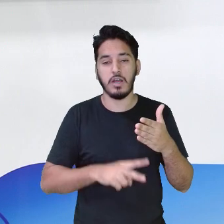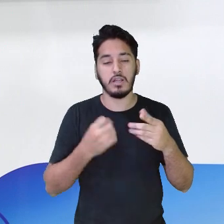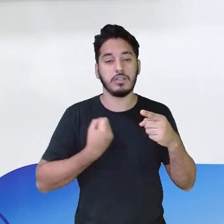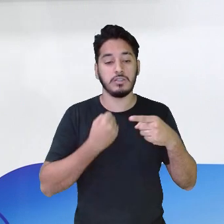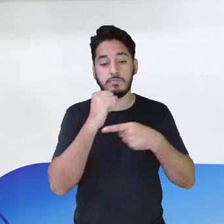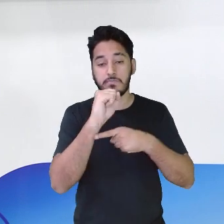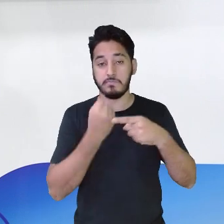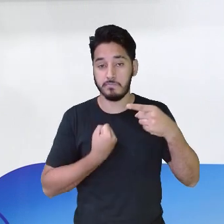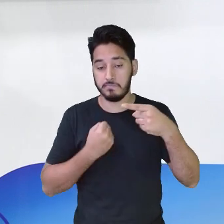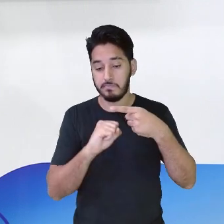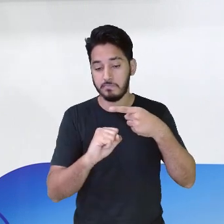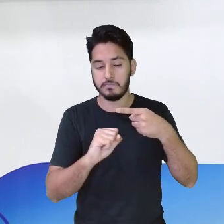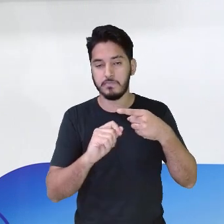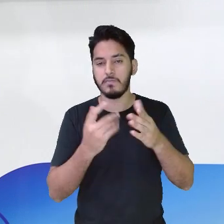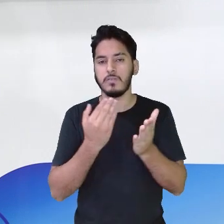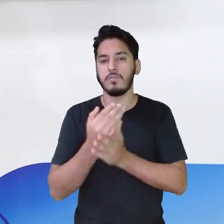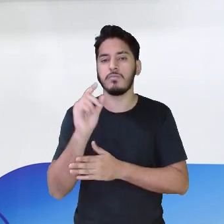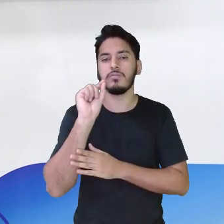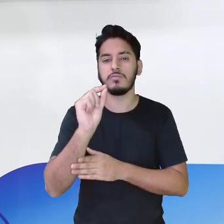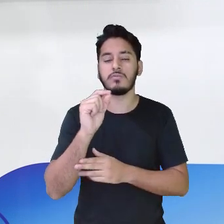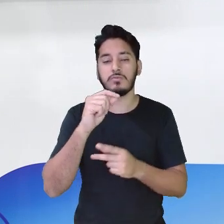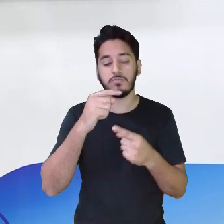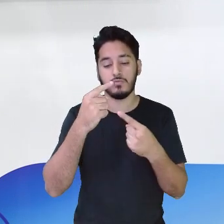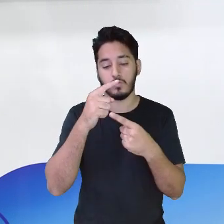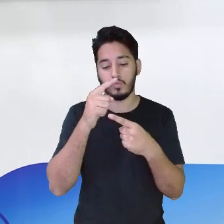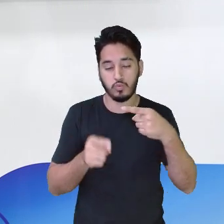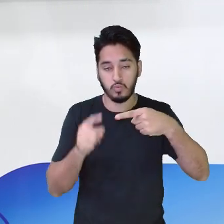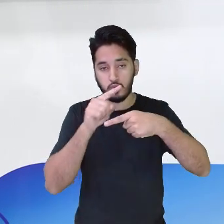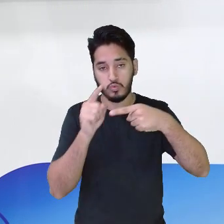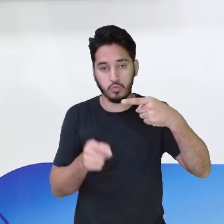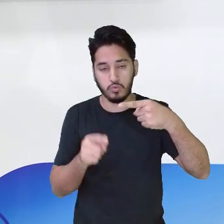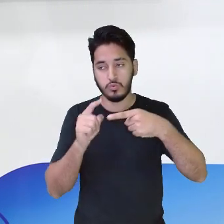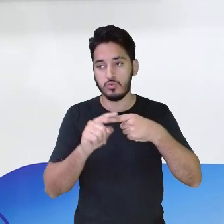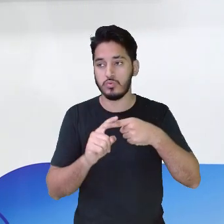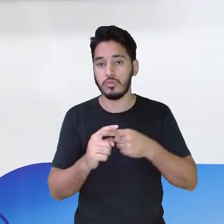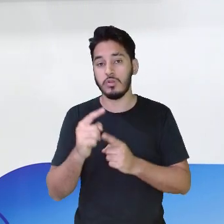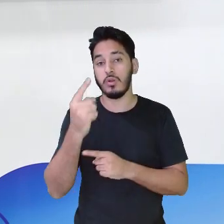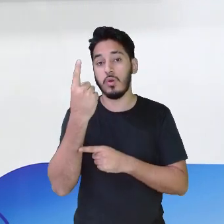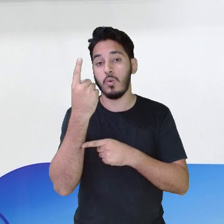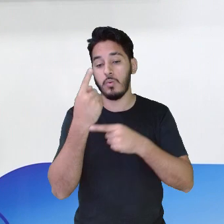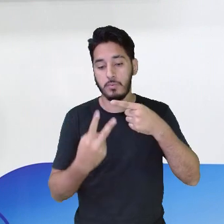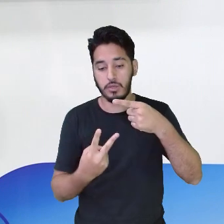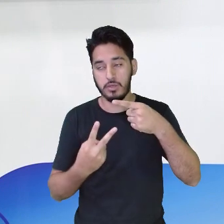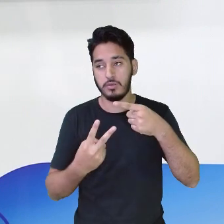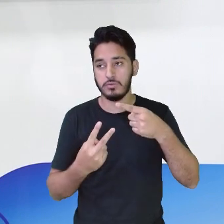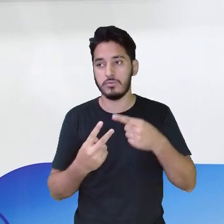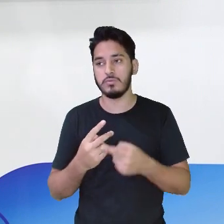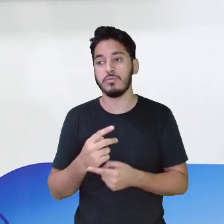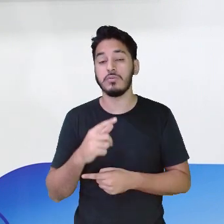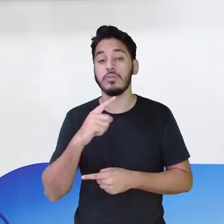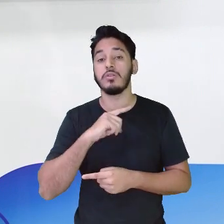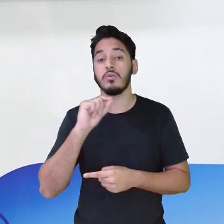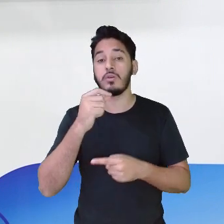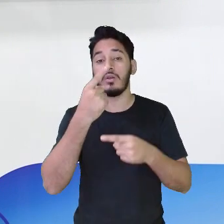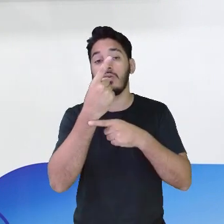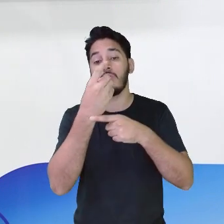fração, a gente começa pelos dois primeiros termos, né? Um meio, que é metade, e a gente tem